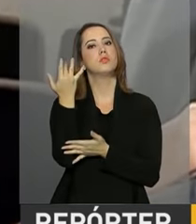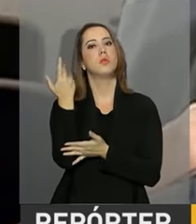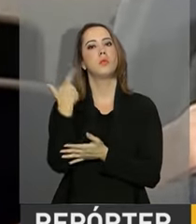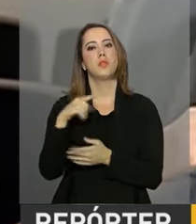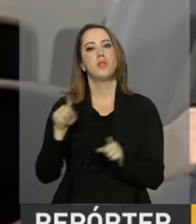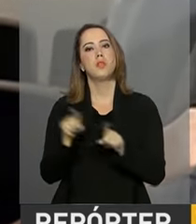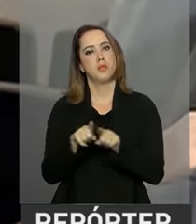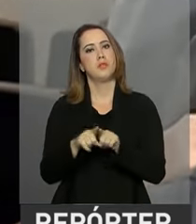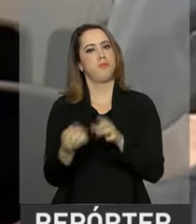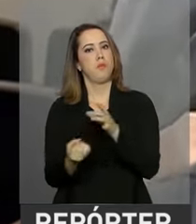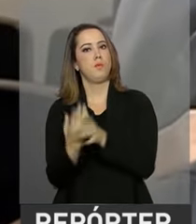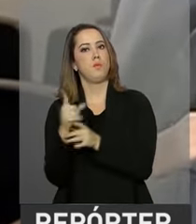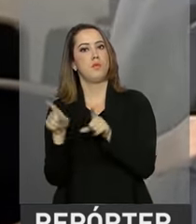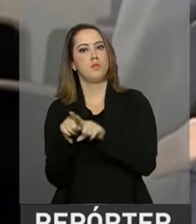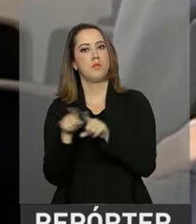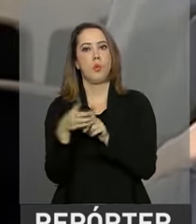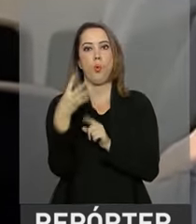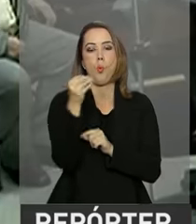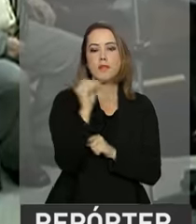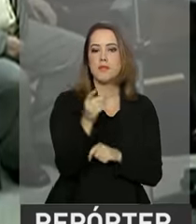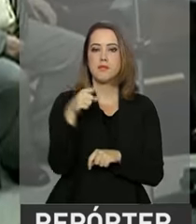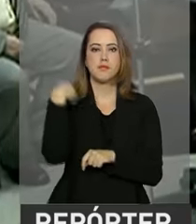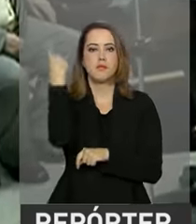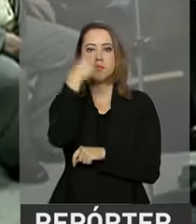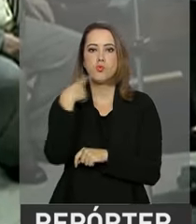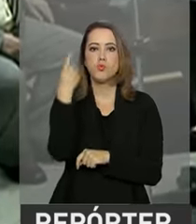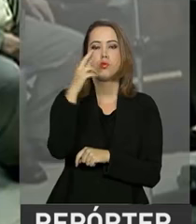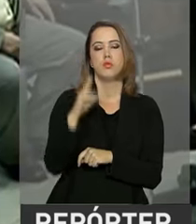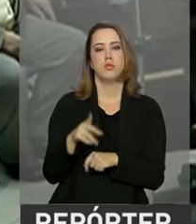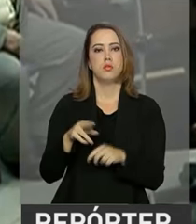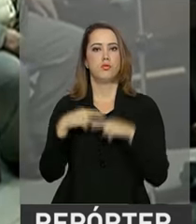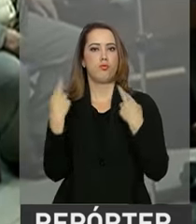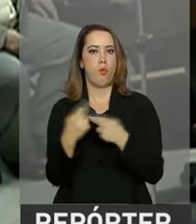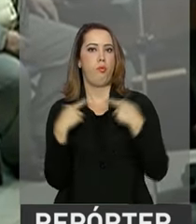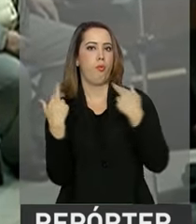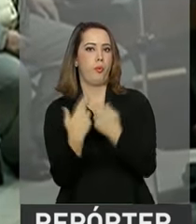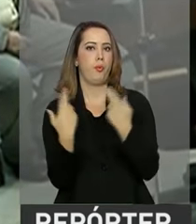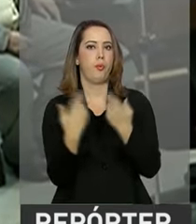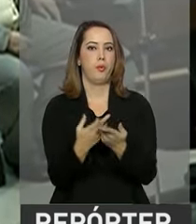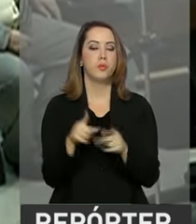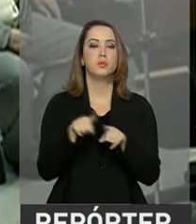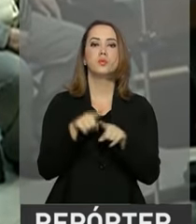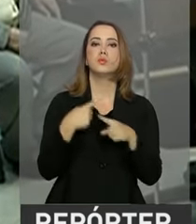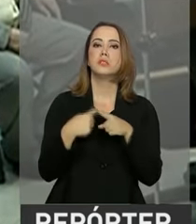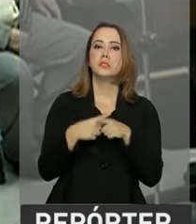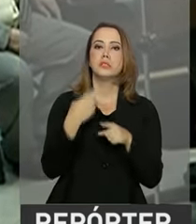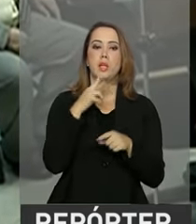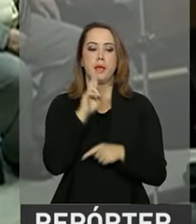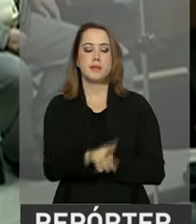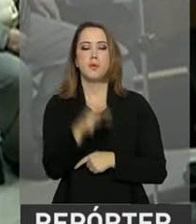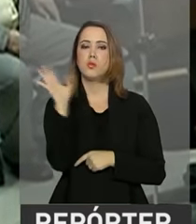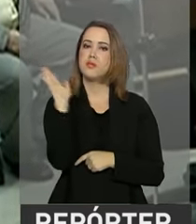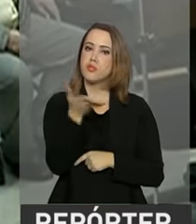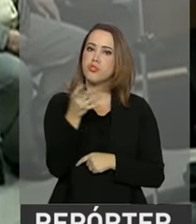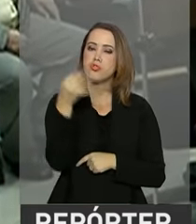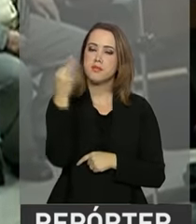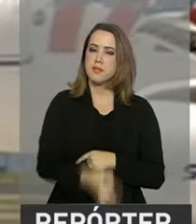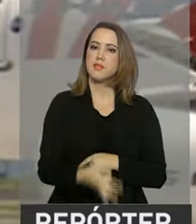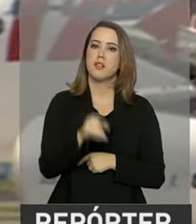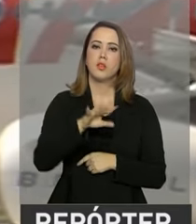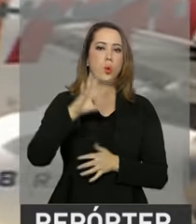também fruto de quase 400 horas de reuniões. A ideia é antecipar a pronta resposta para qualquer tipo de